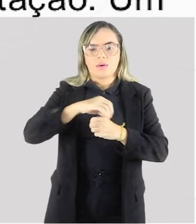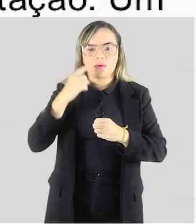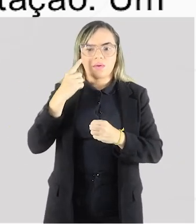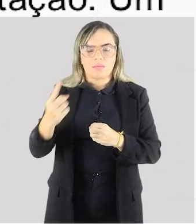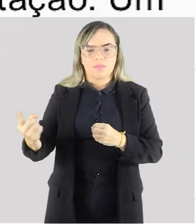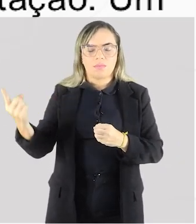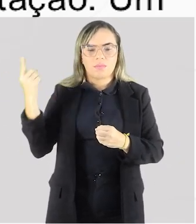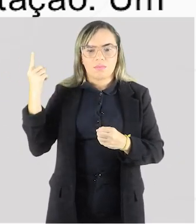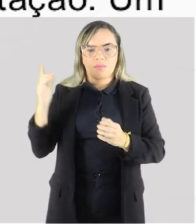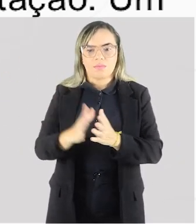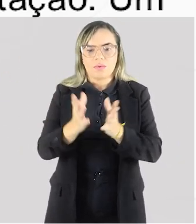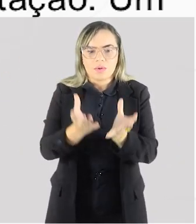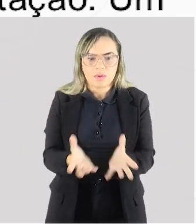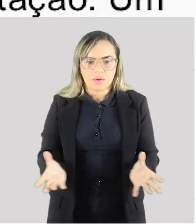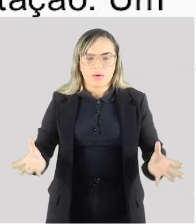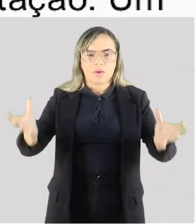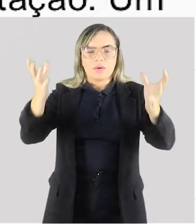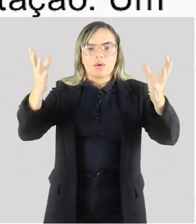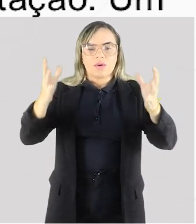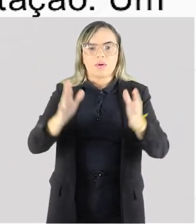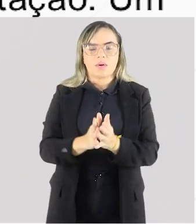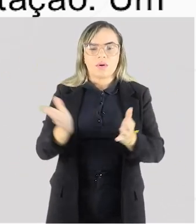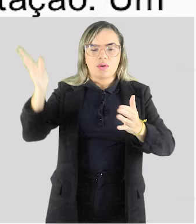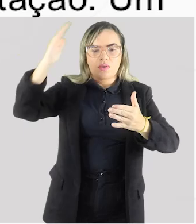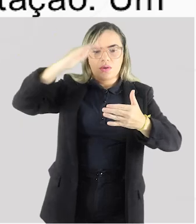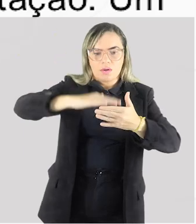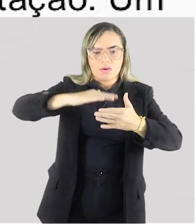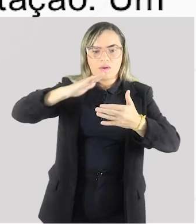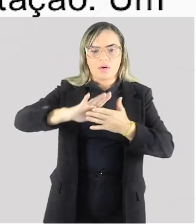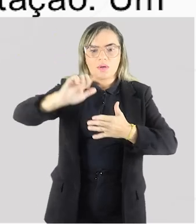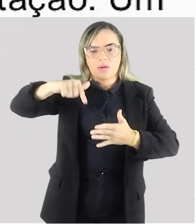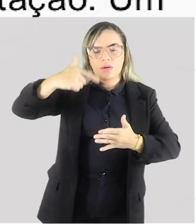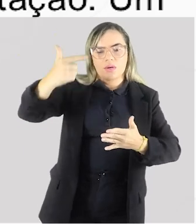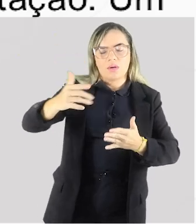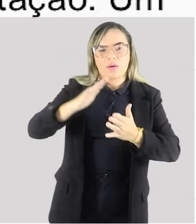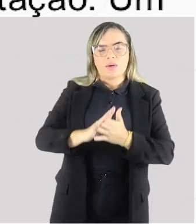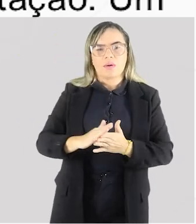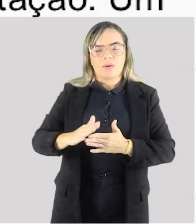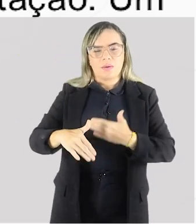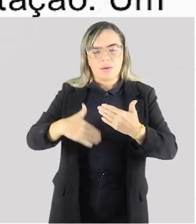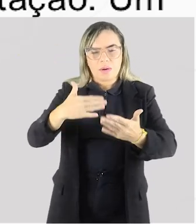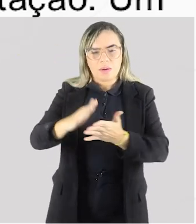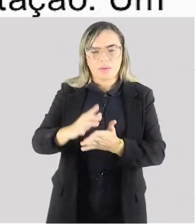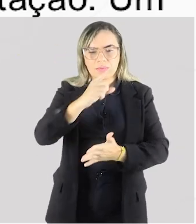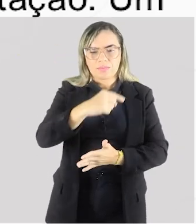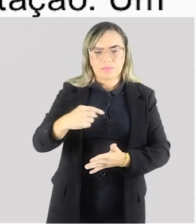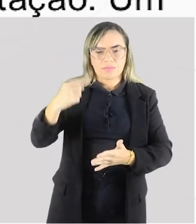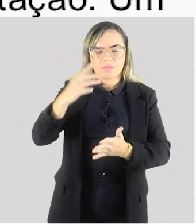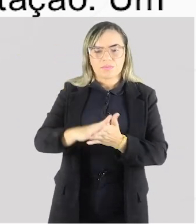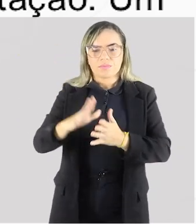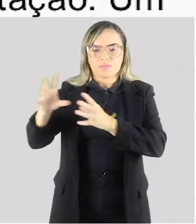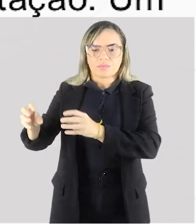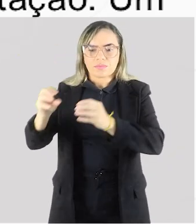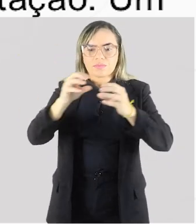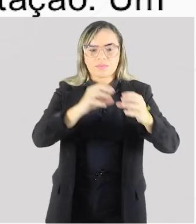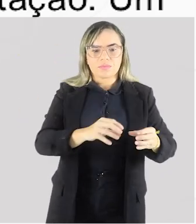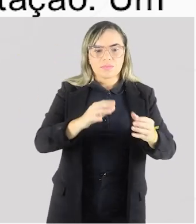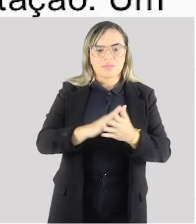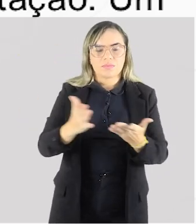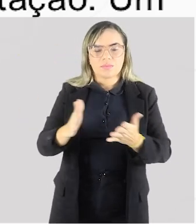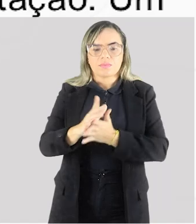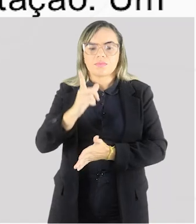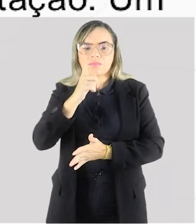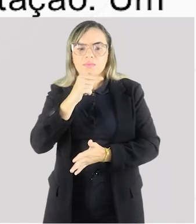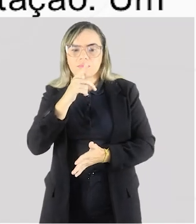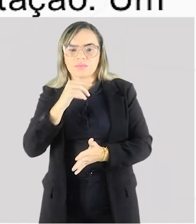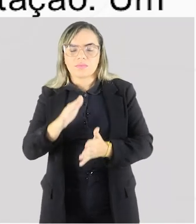do gênero Saccharomyces em tonéis fechados. Depois de certo tempo, o fungo é retirado e o líquido